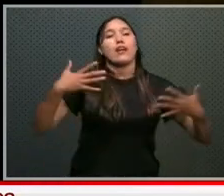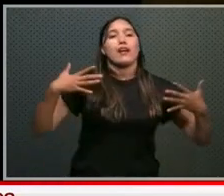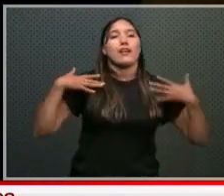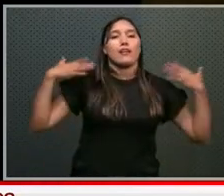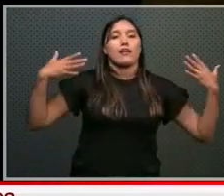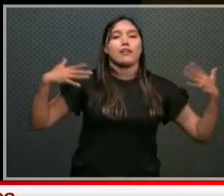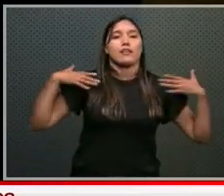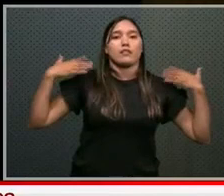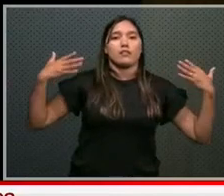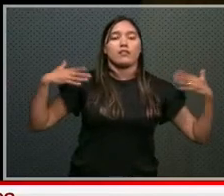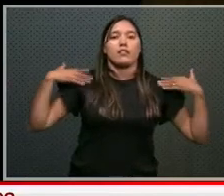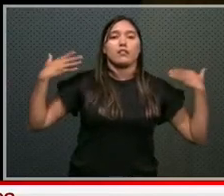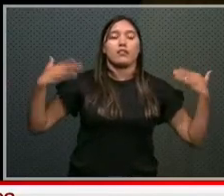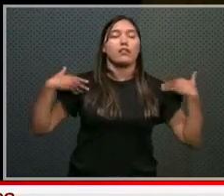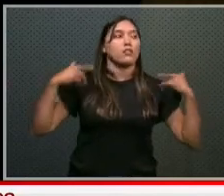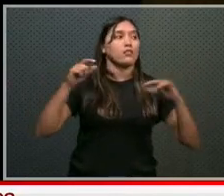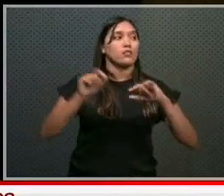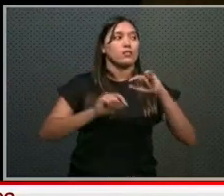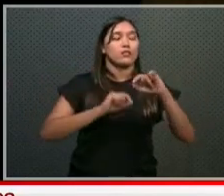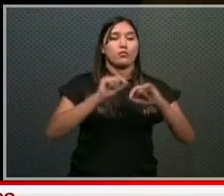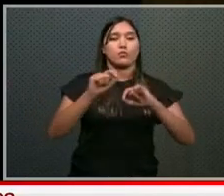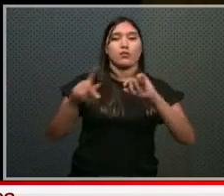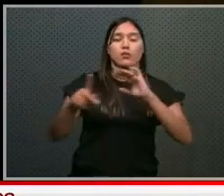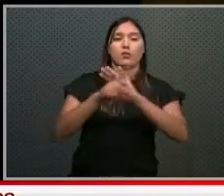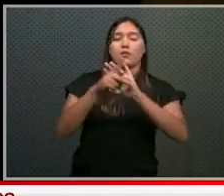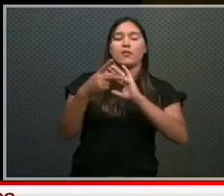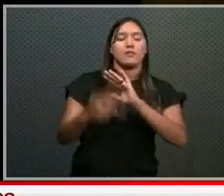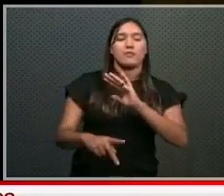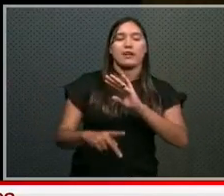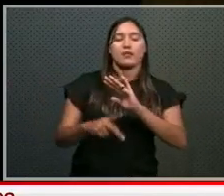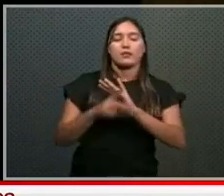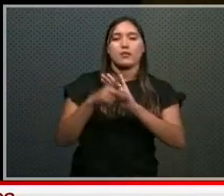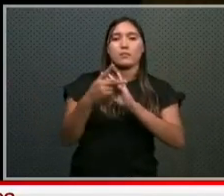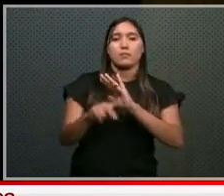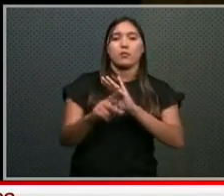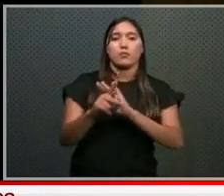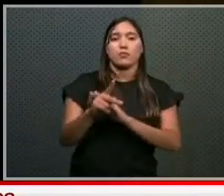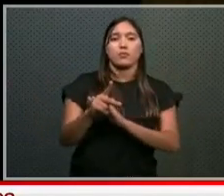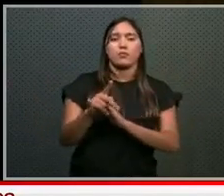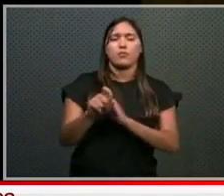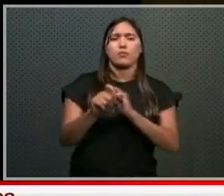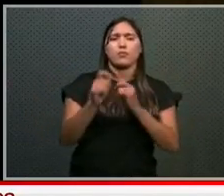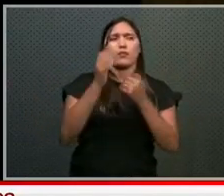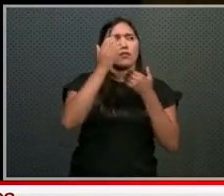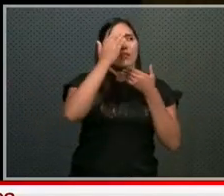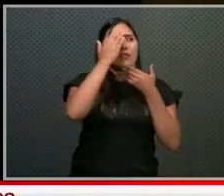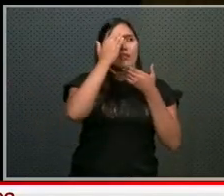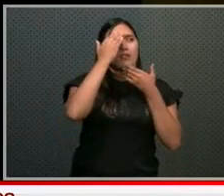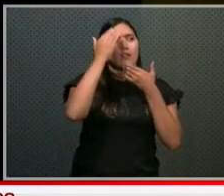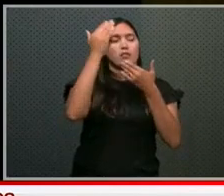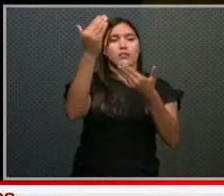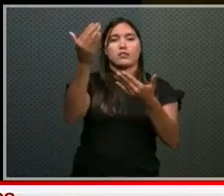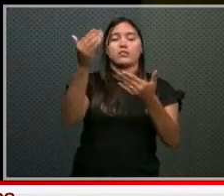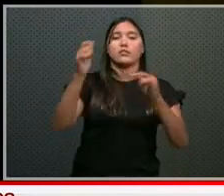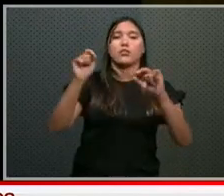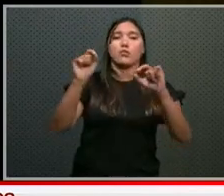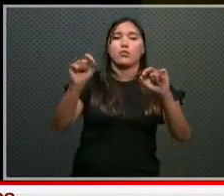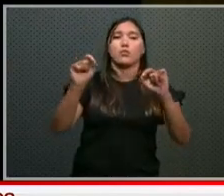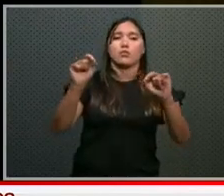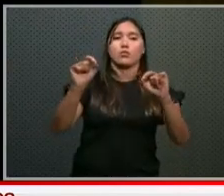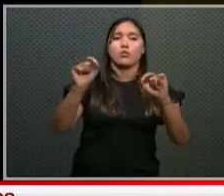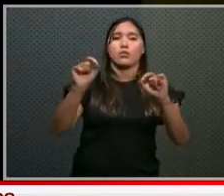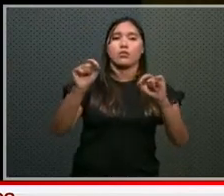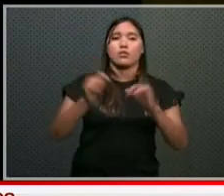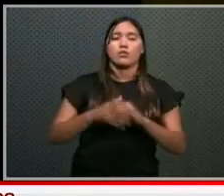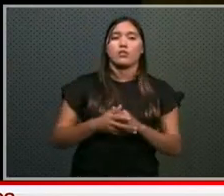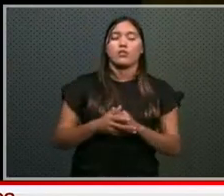e agradecimento a vossa excelência por definitivamente e